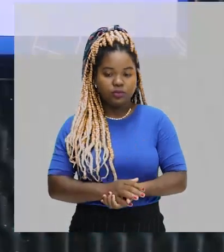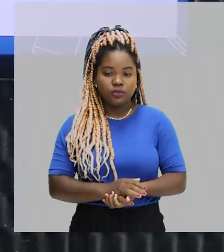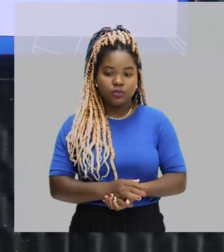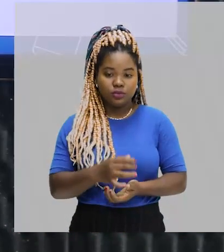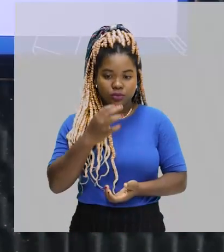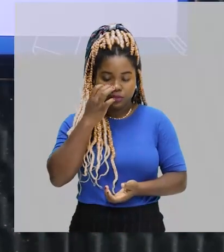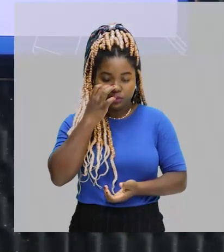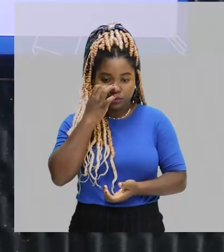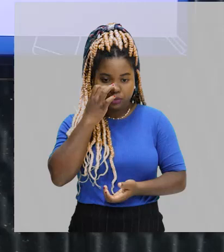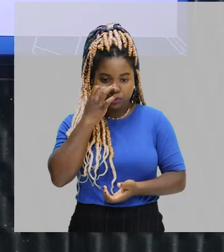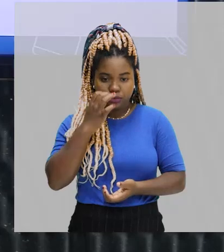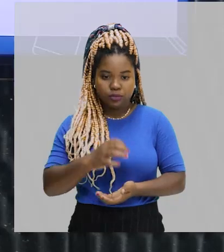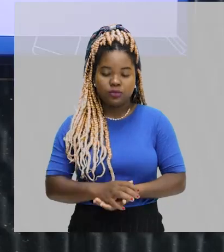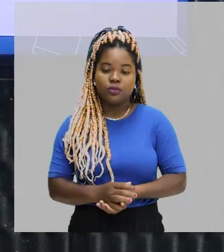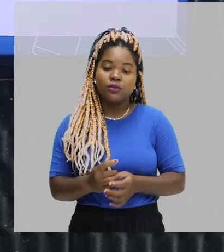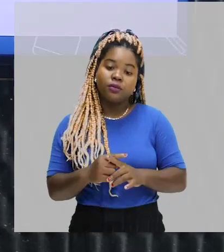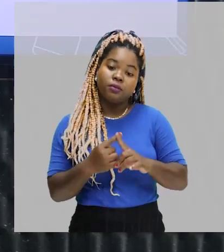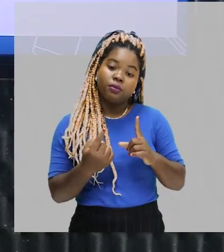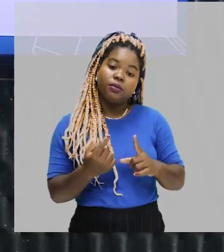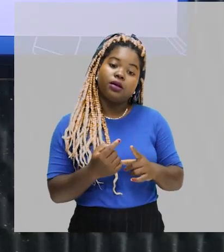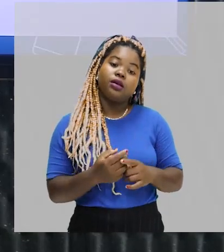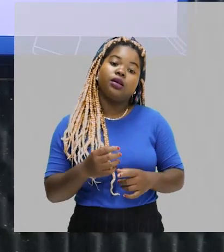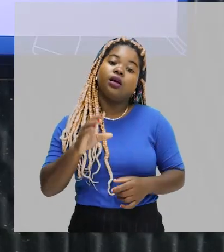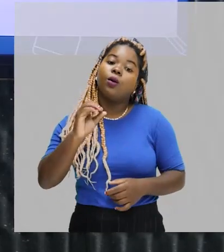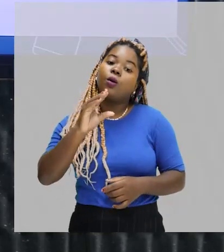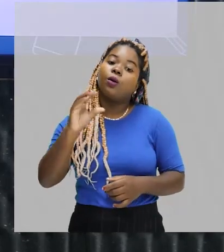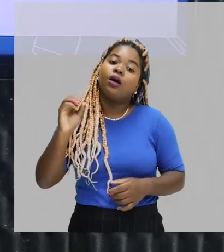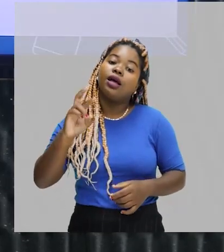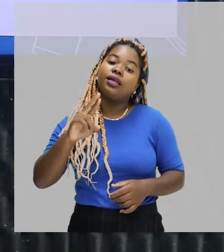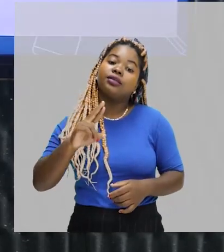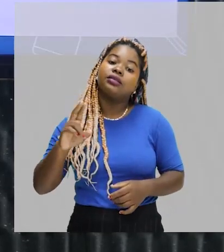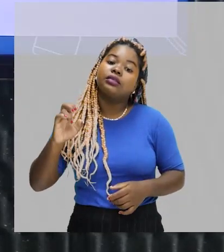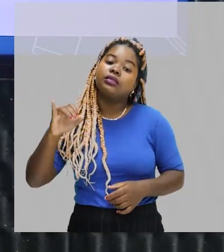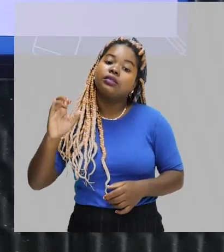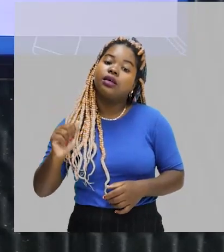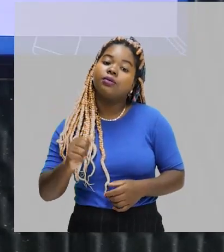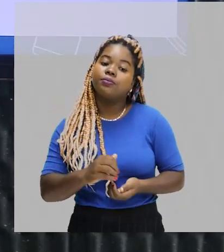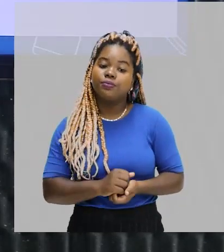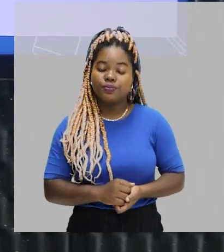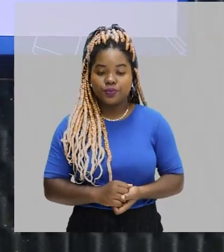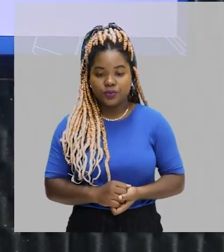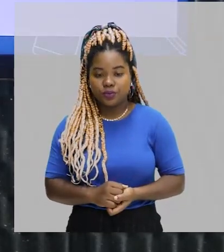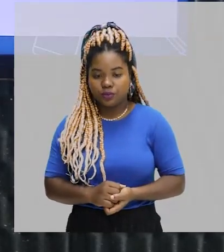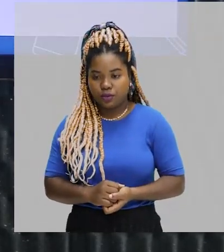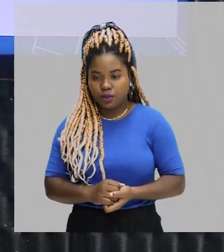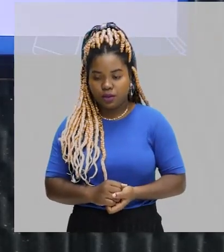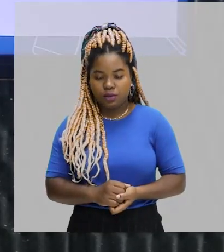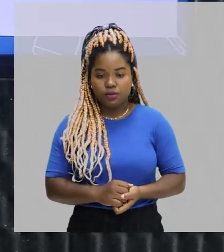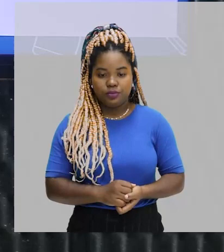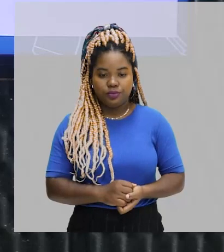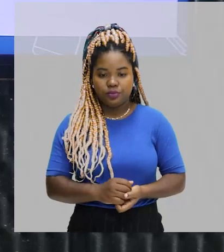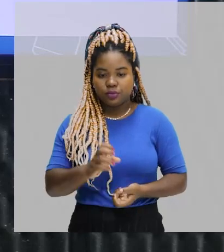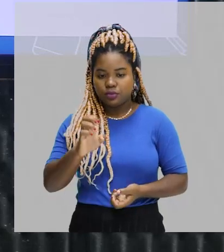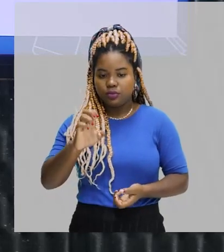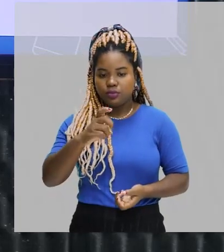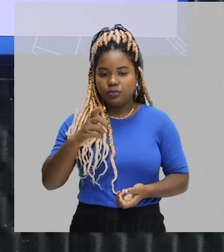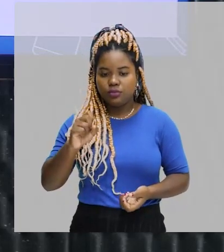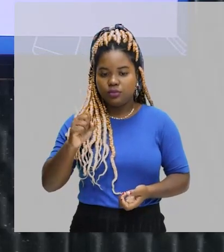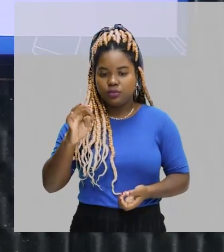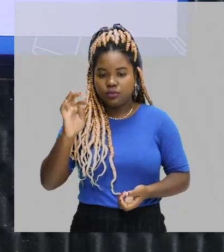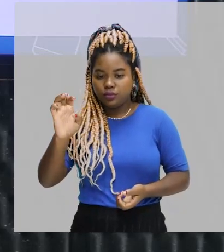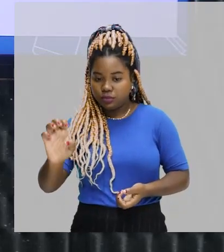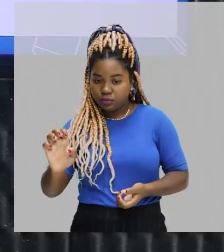no singular, no plural, mas o núcleo é ocorrência. Então, o verbo fica no singular. Leva-nos a concluir